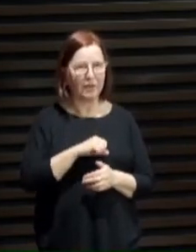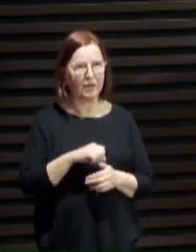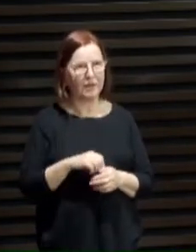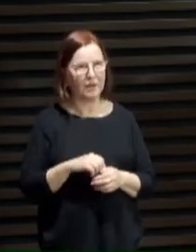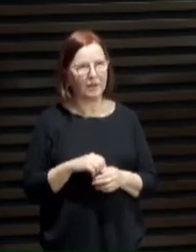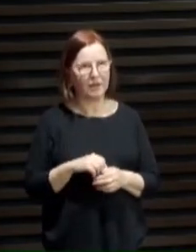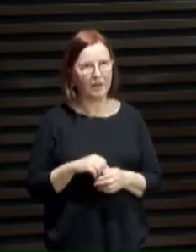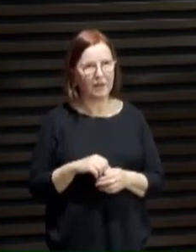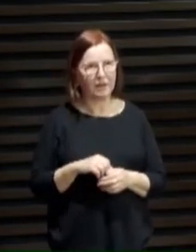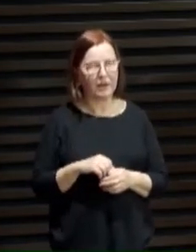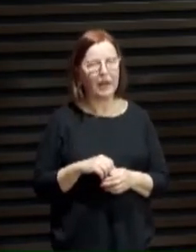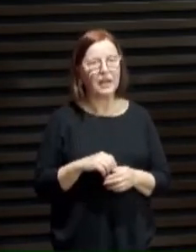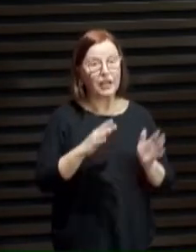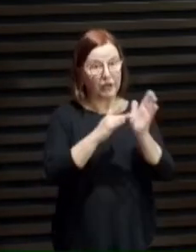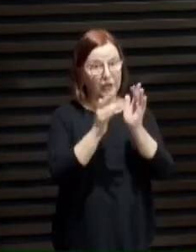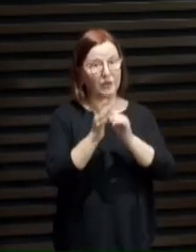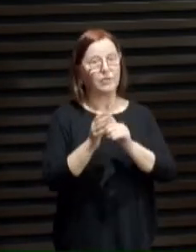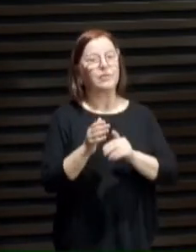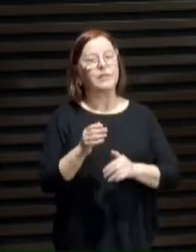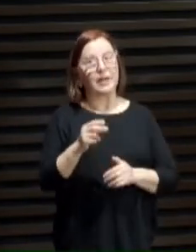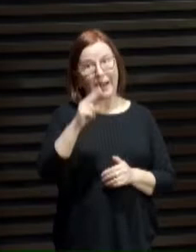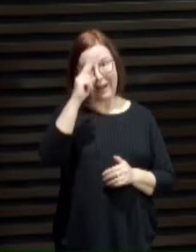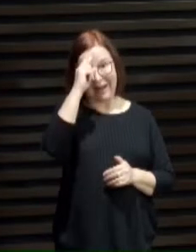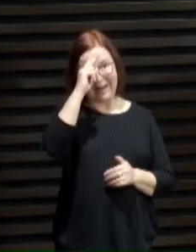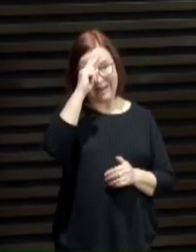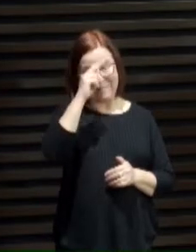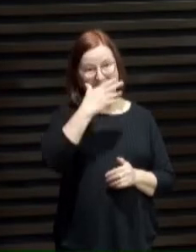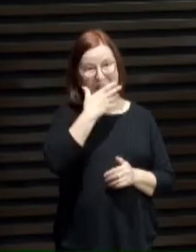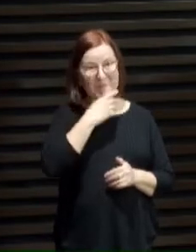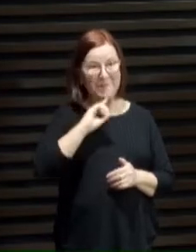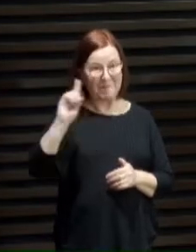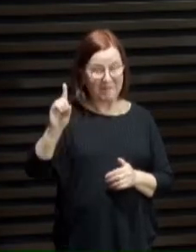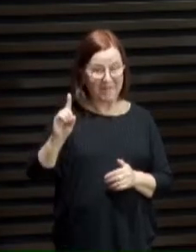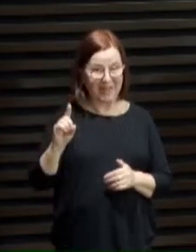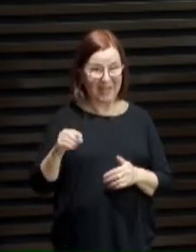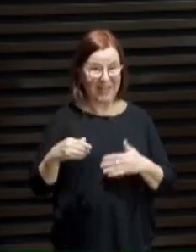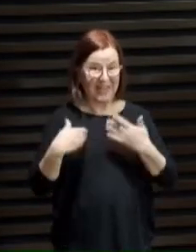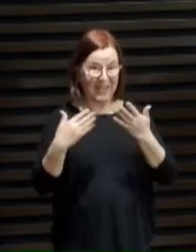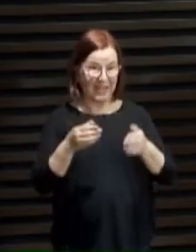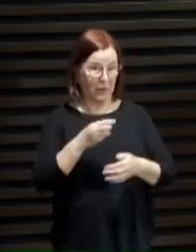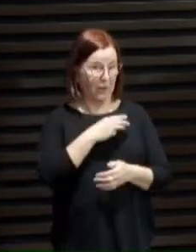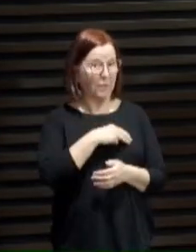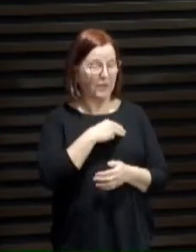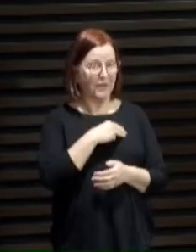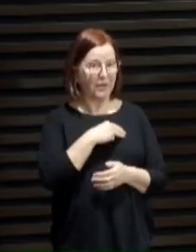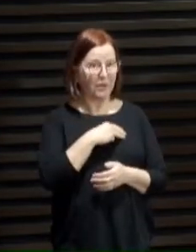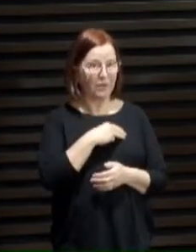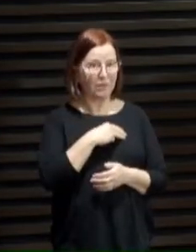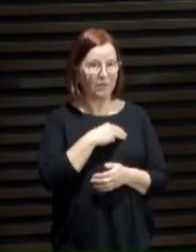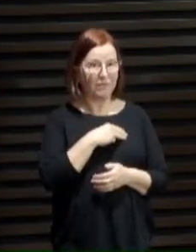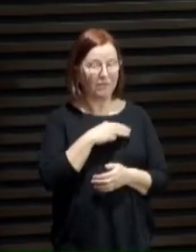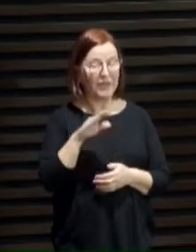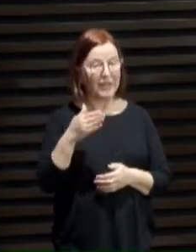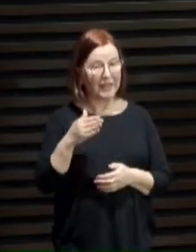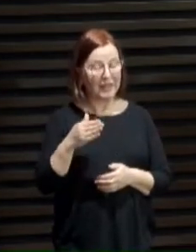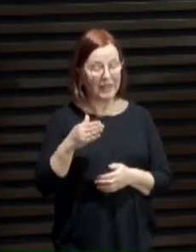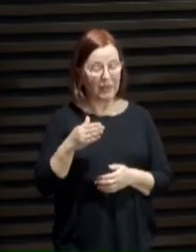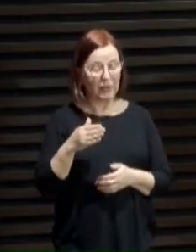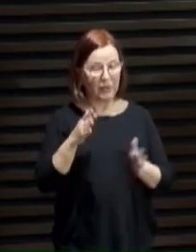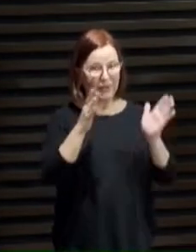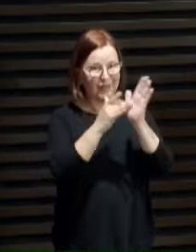para ele uma missão. Então, olhando para toda aquela cena, Jesus se levanta e tira a sua